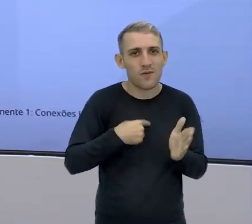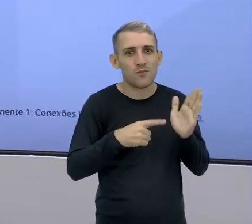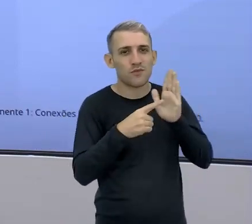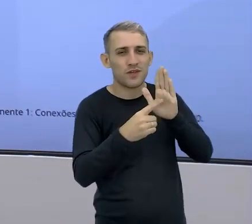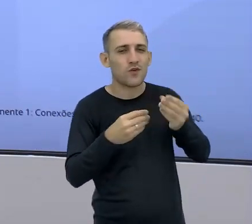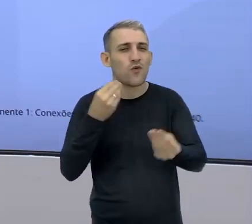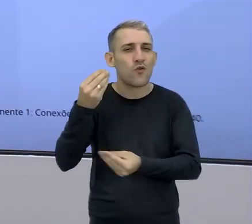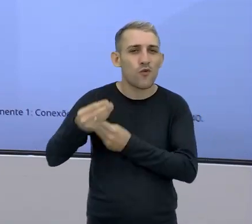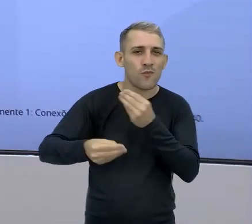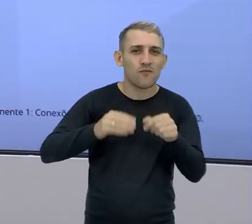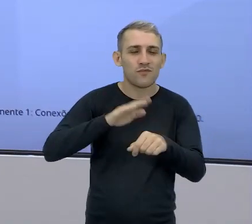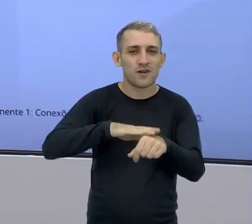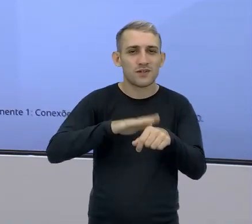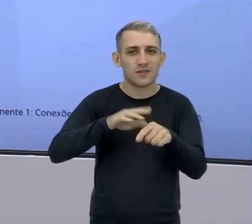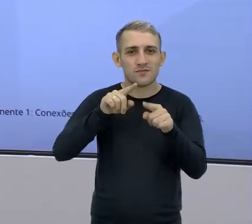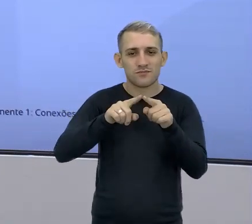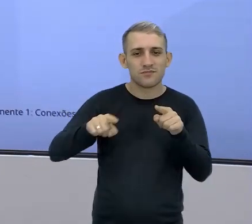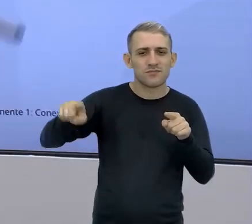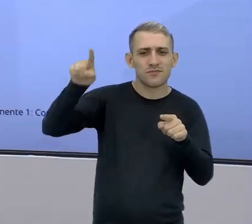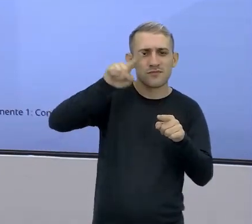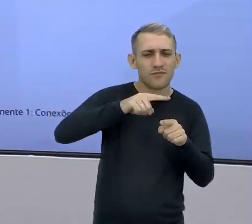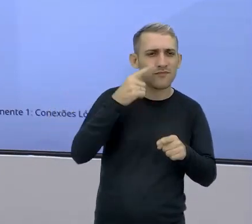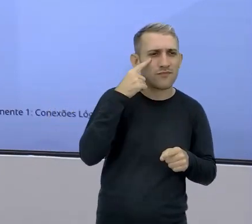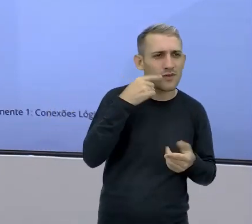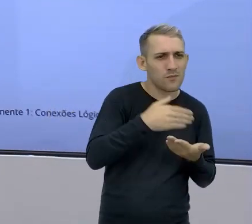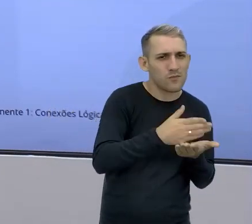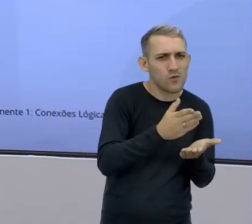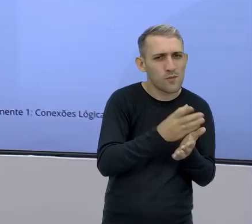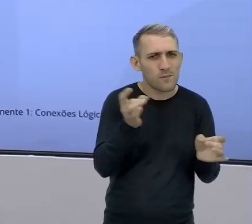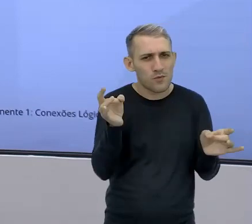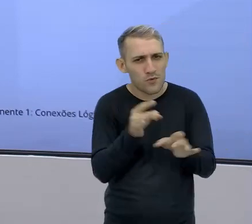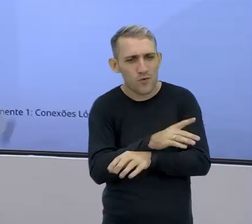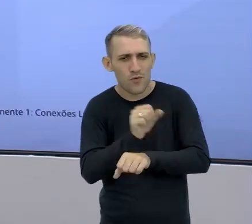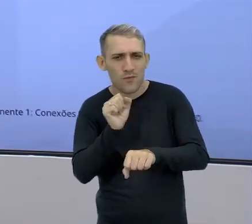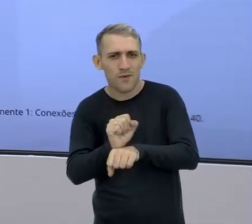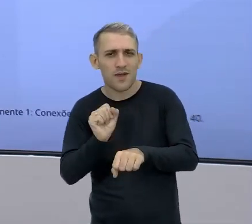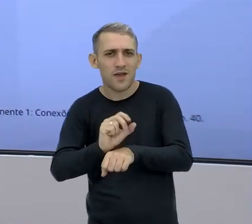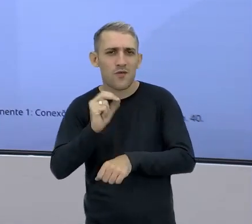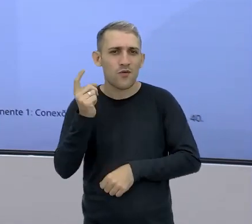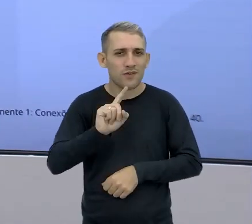a repetição. Confere se o bolo está assado. Se não está assado, espera mais um pouquinho. Se não está